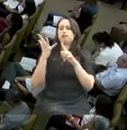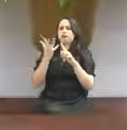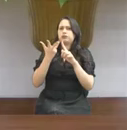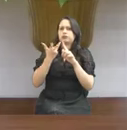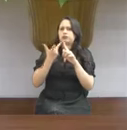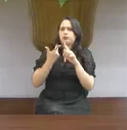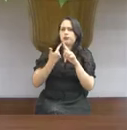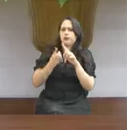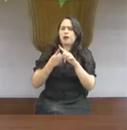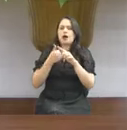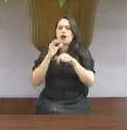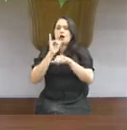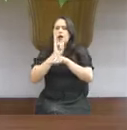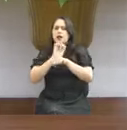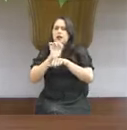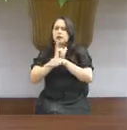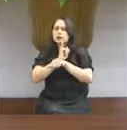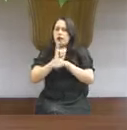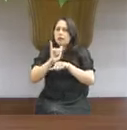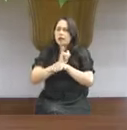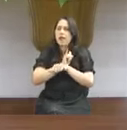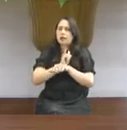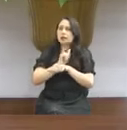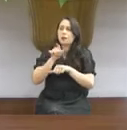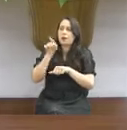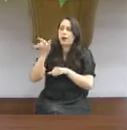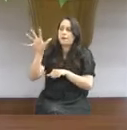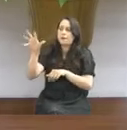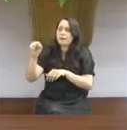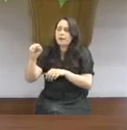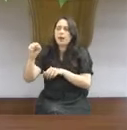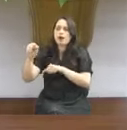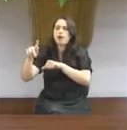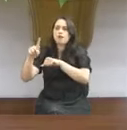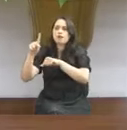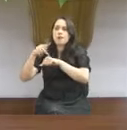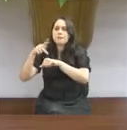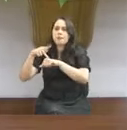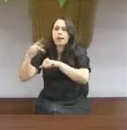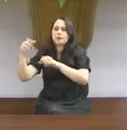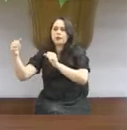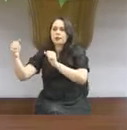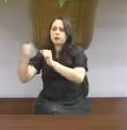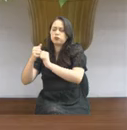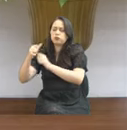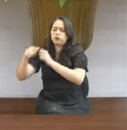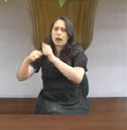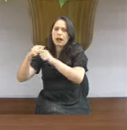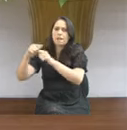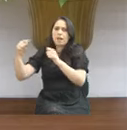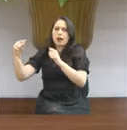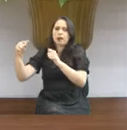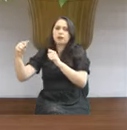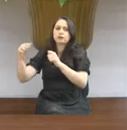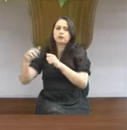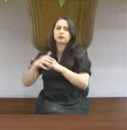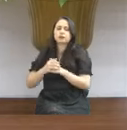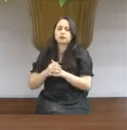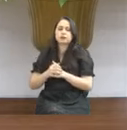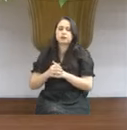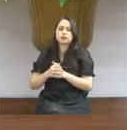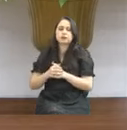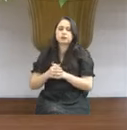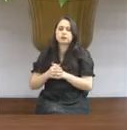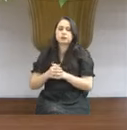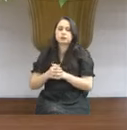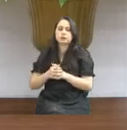Então amarrava uma pedra enorme e várias pessoas puxavam essa pedra e colocavam assim